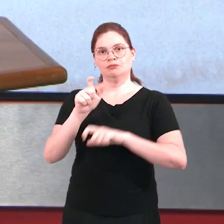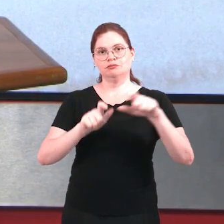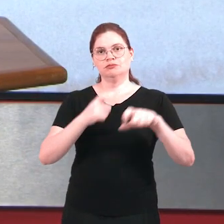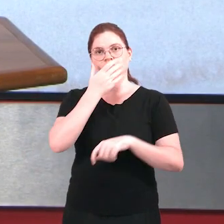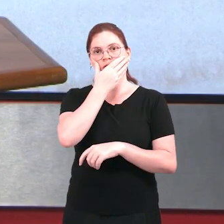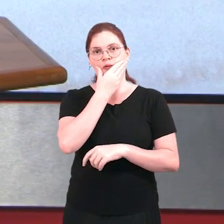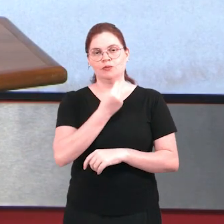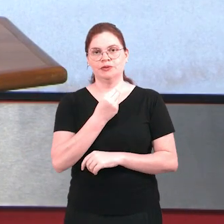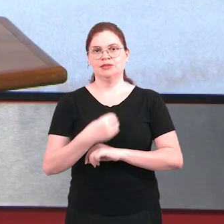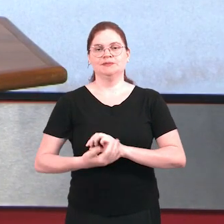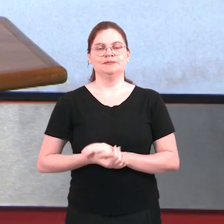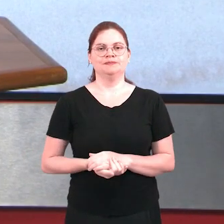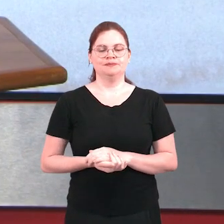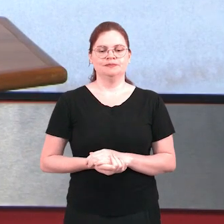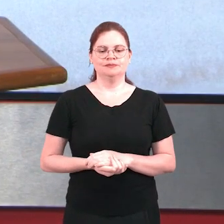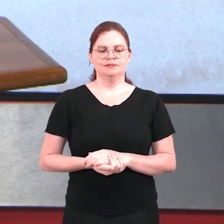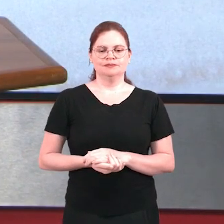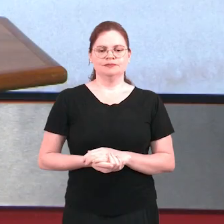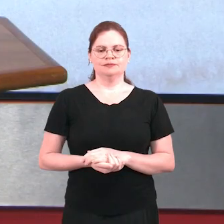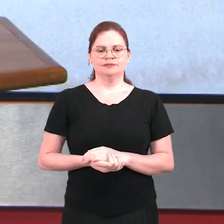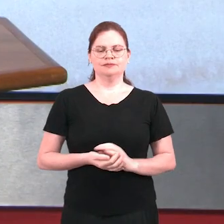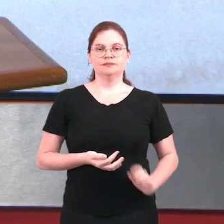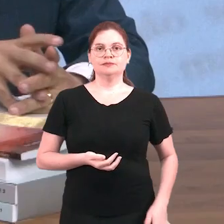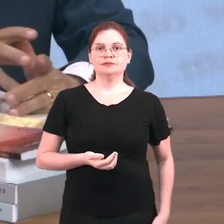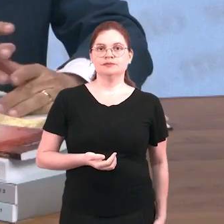288.000 homens.